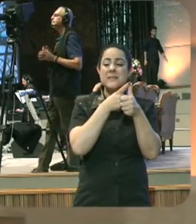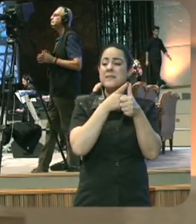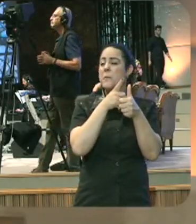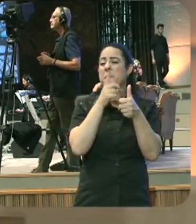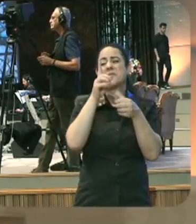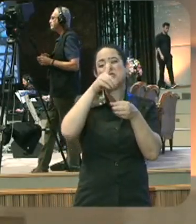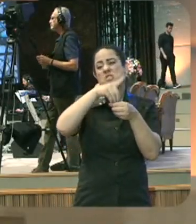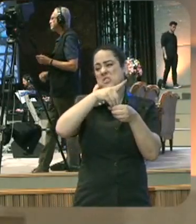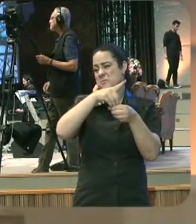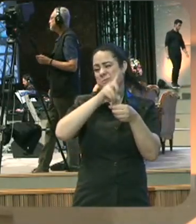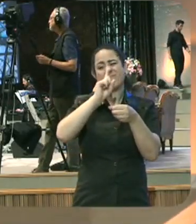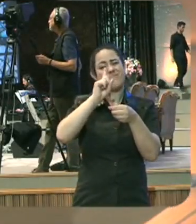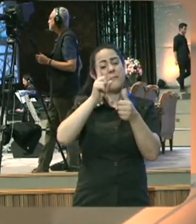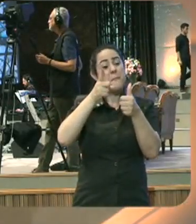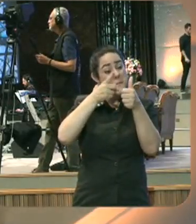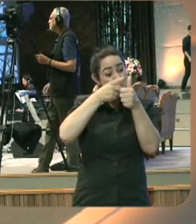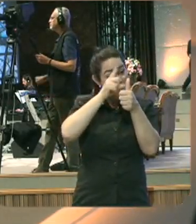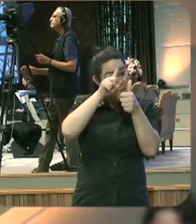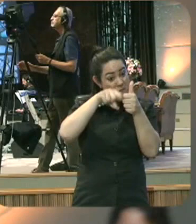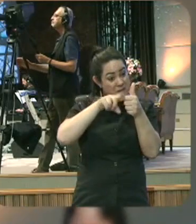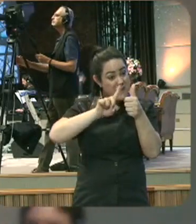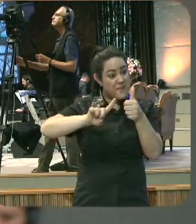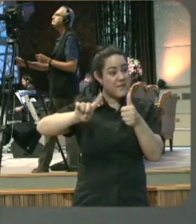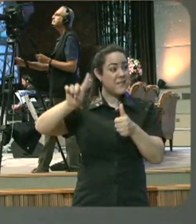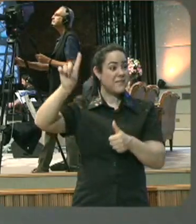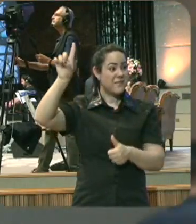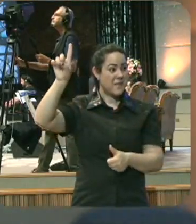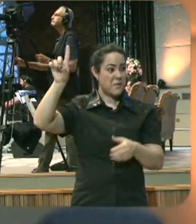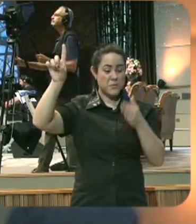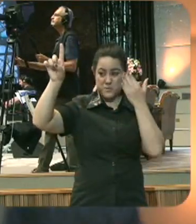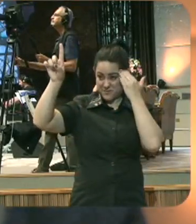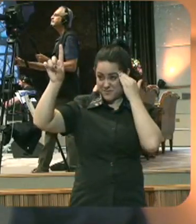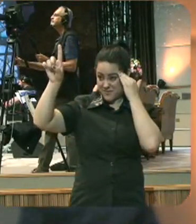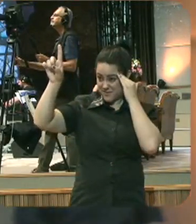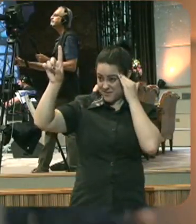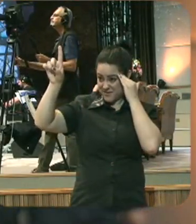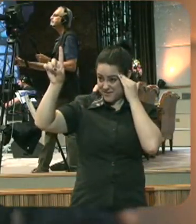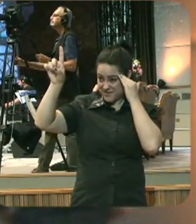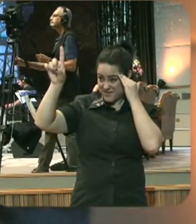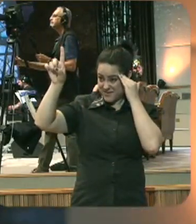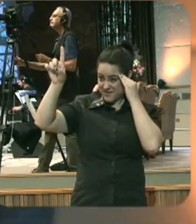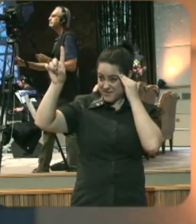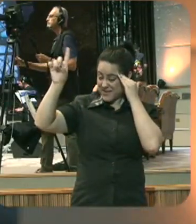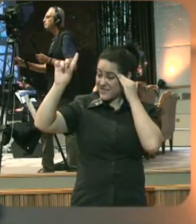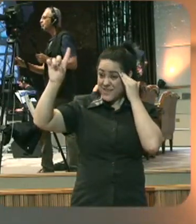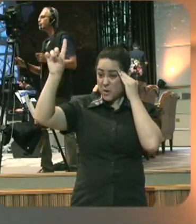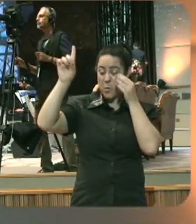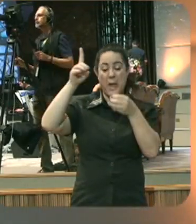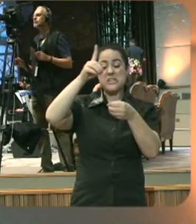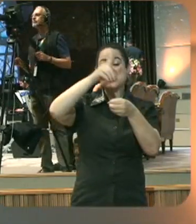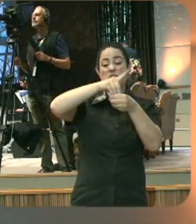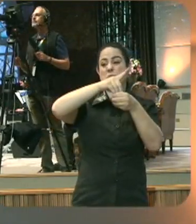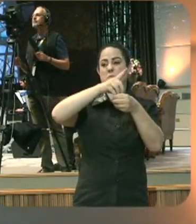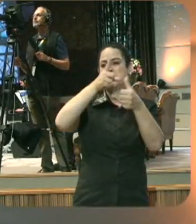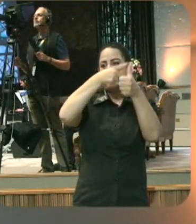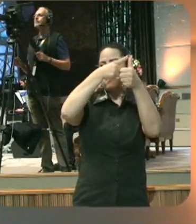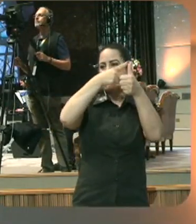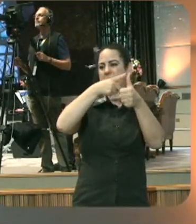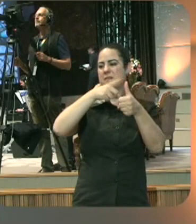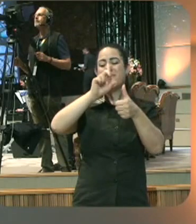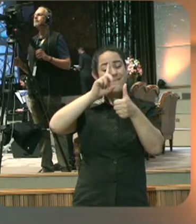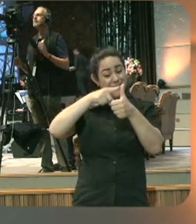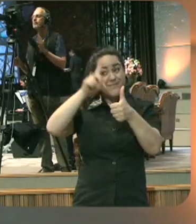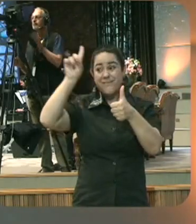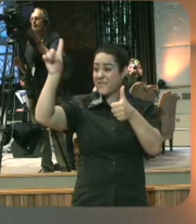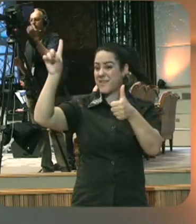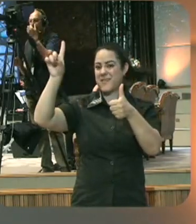dízimo, o primeiro lugar é Deus. Você está entendendo? É Deus. E